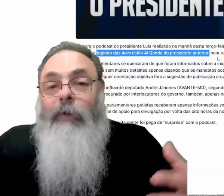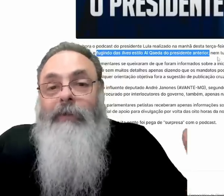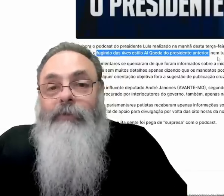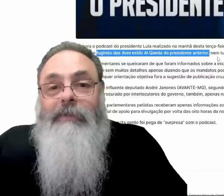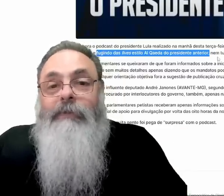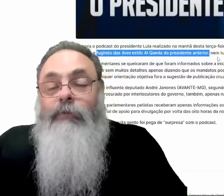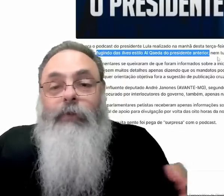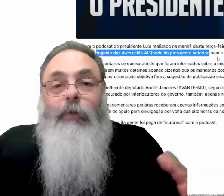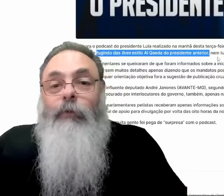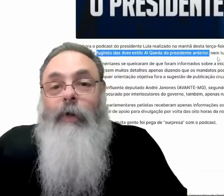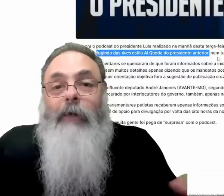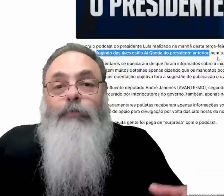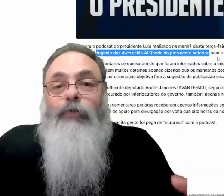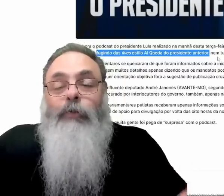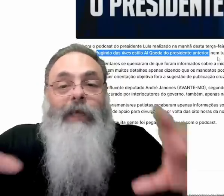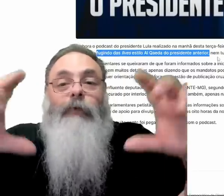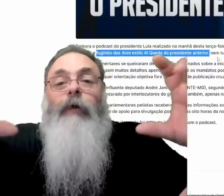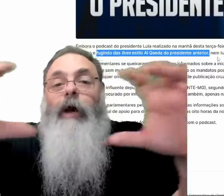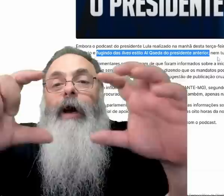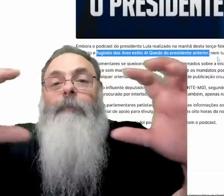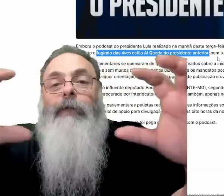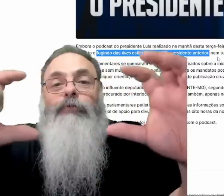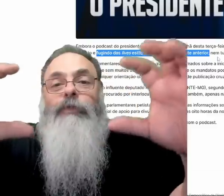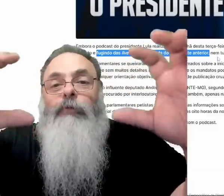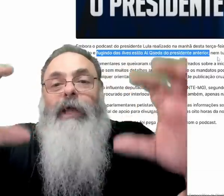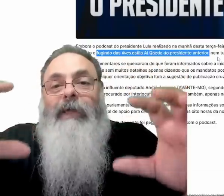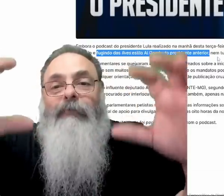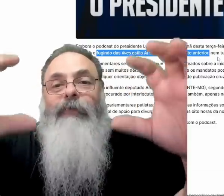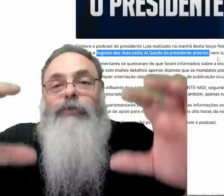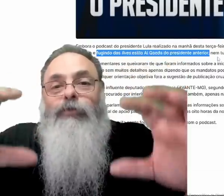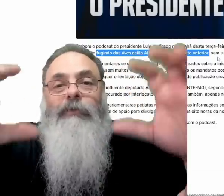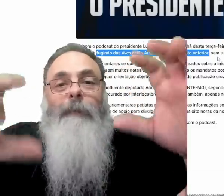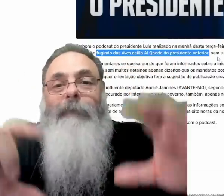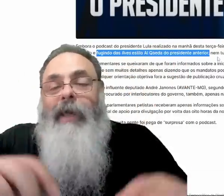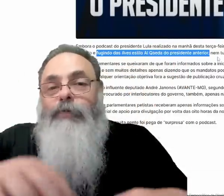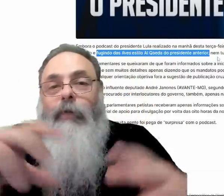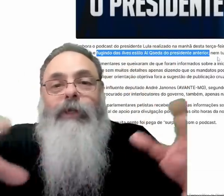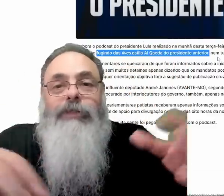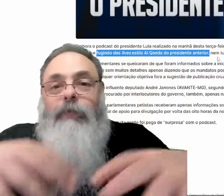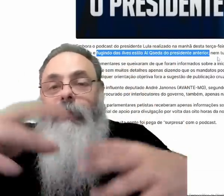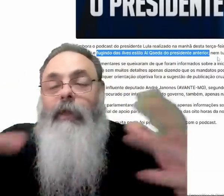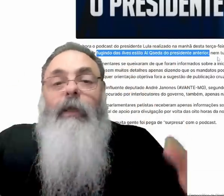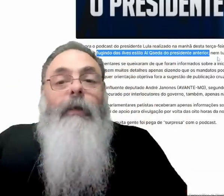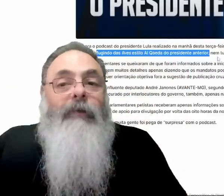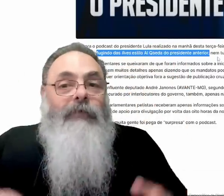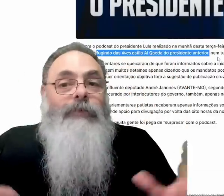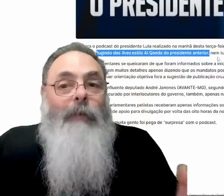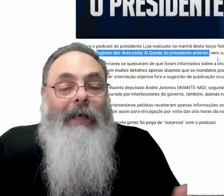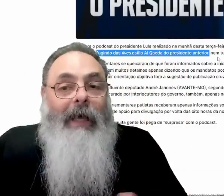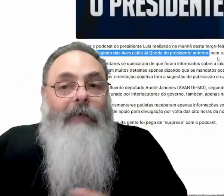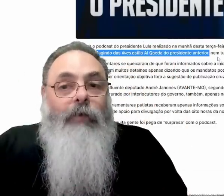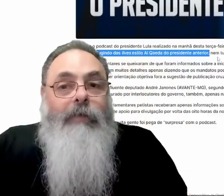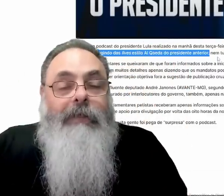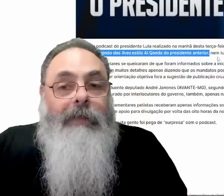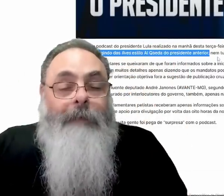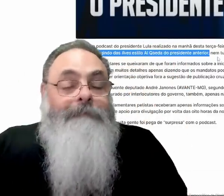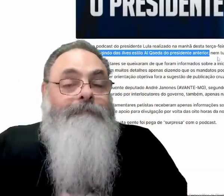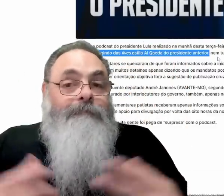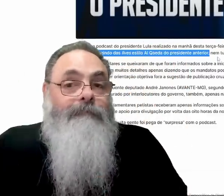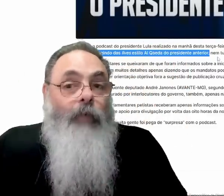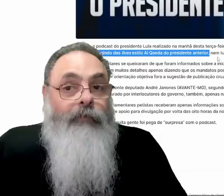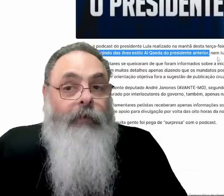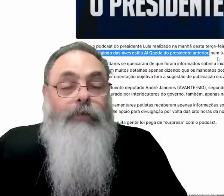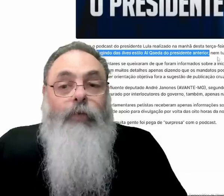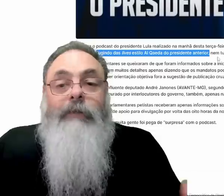espontâneas quantas vezes vocês não viram ali o Carlos bolsonaro Armando celular na frente de um tripé de qualquer jeito ali para fazer uma live coisa e tal